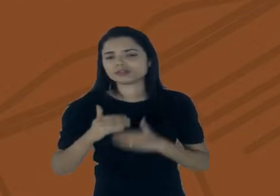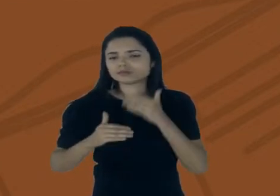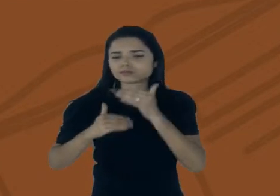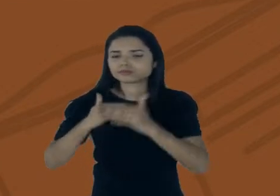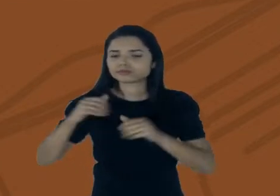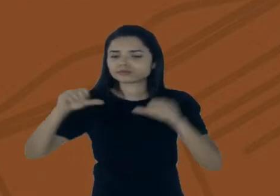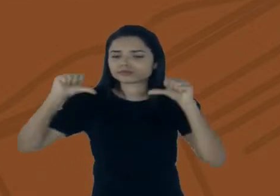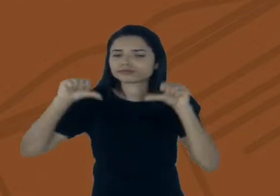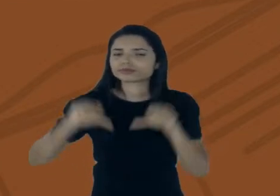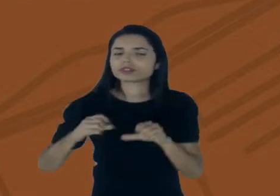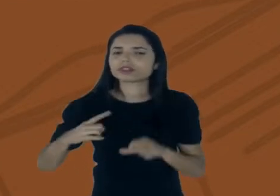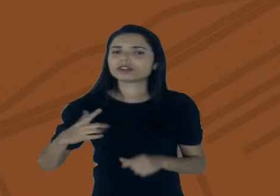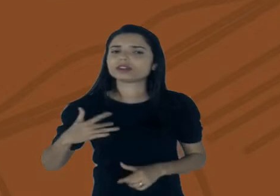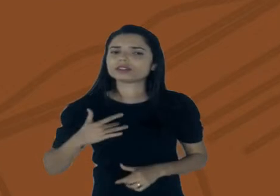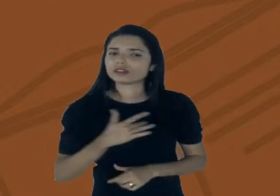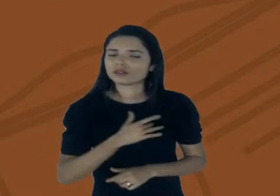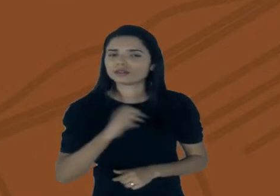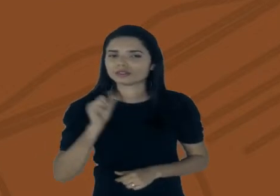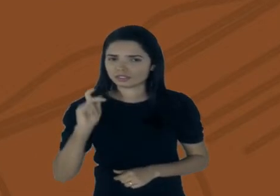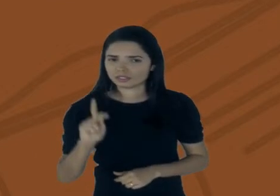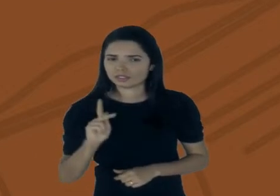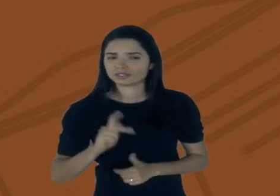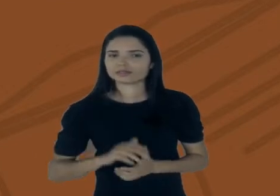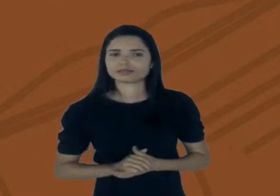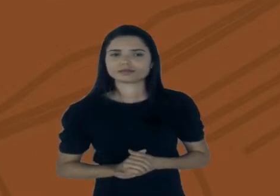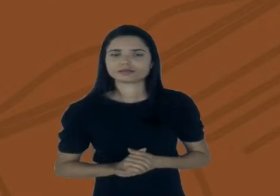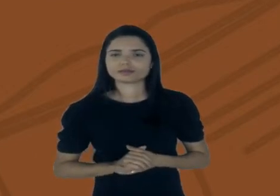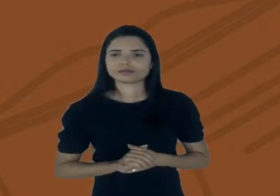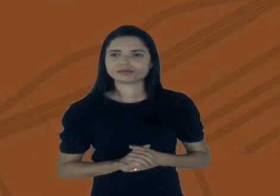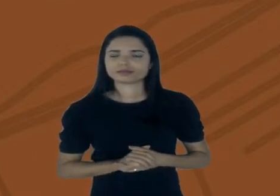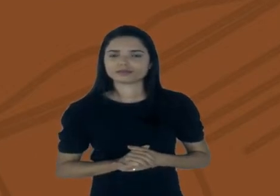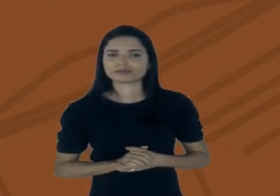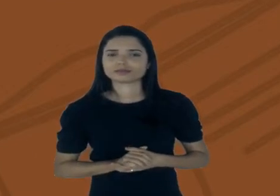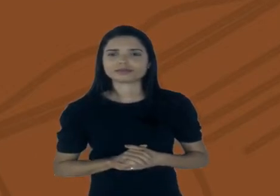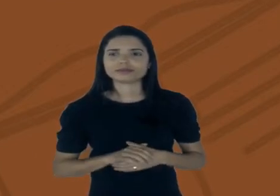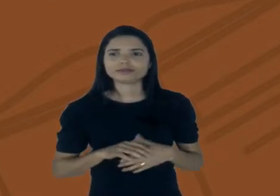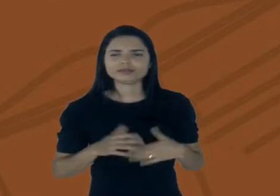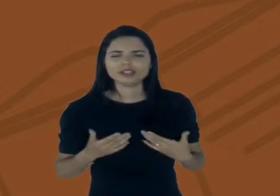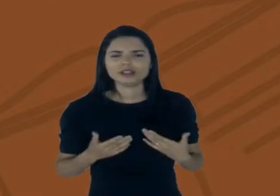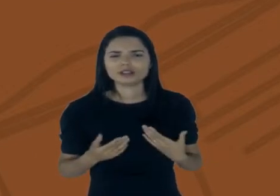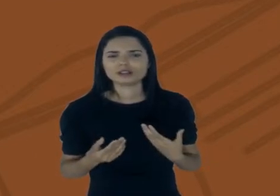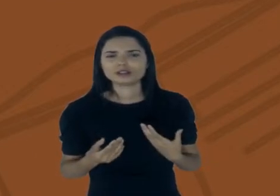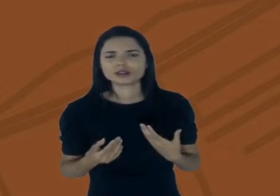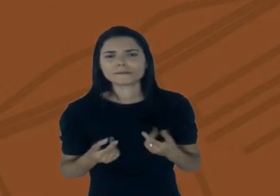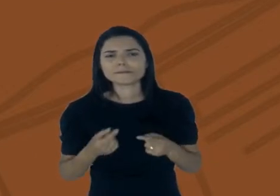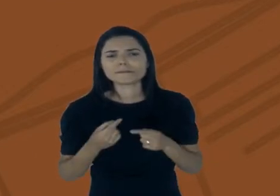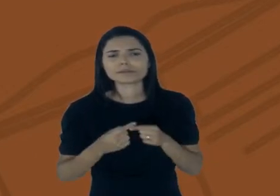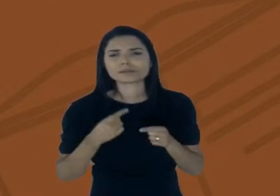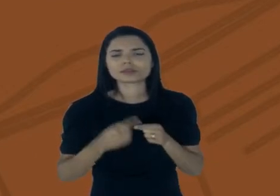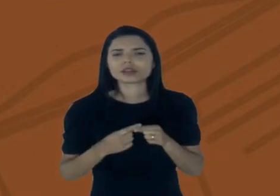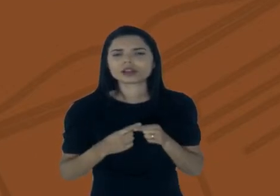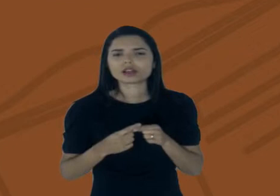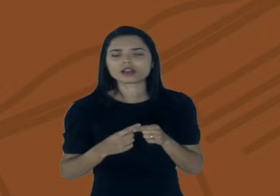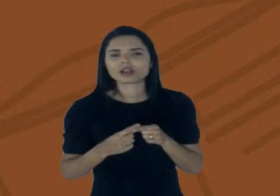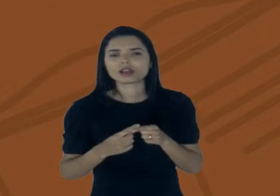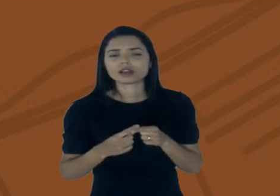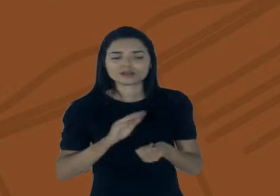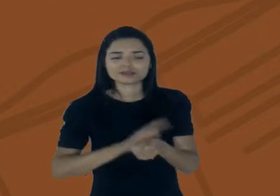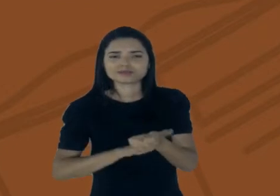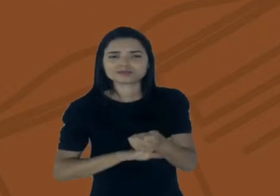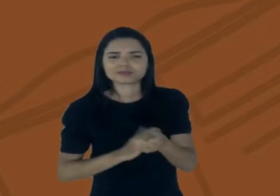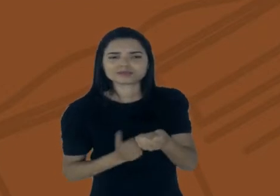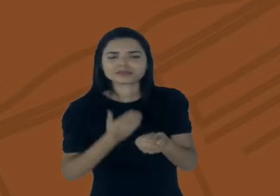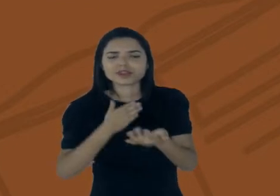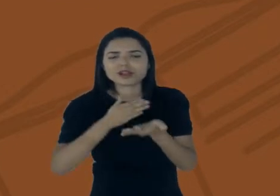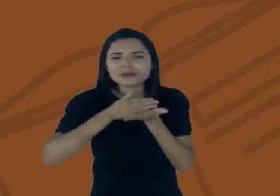no nosso corpo, ok? E assim, o que é que ocasiona, né, a hipertensão? A